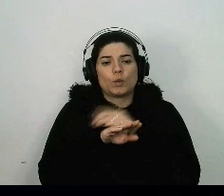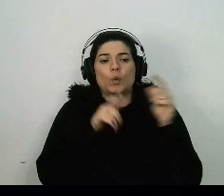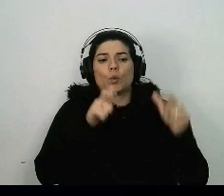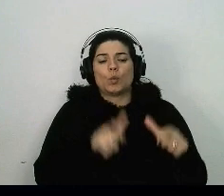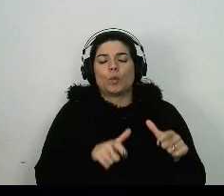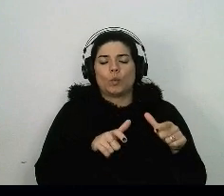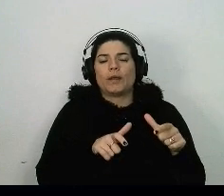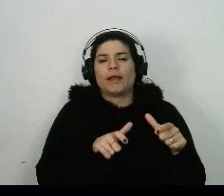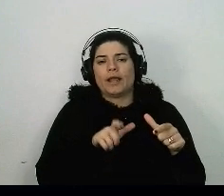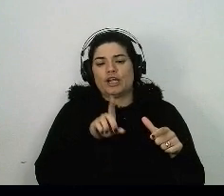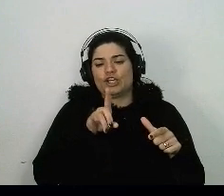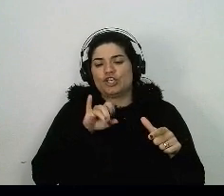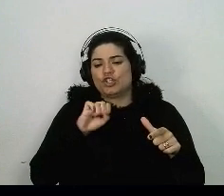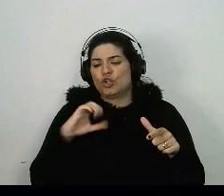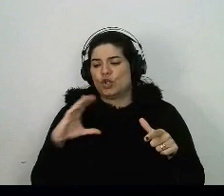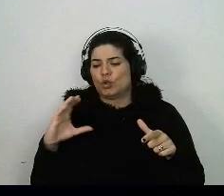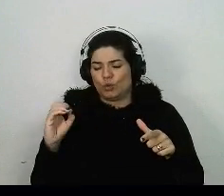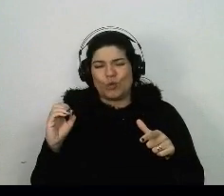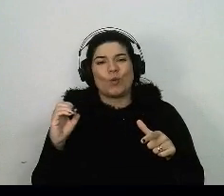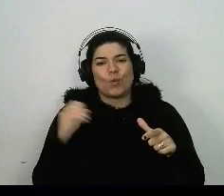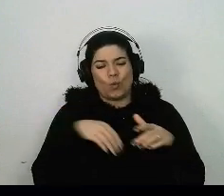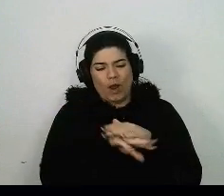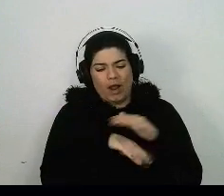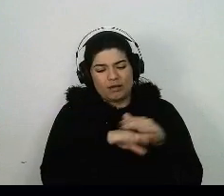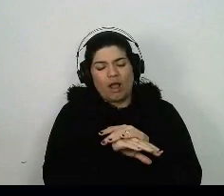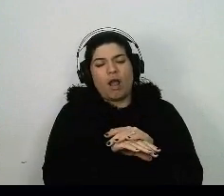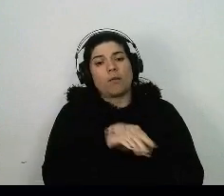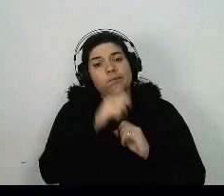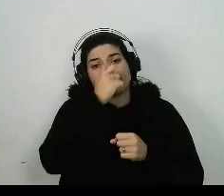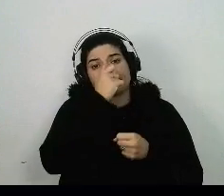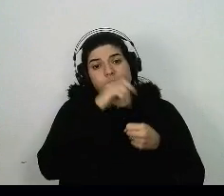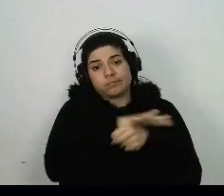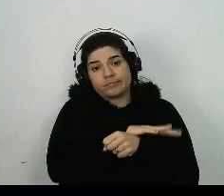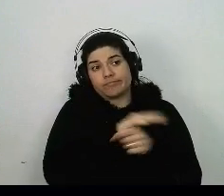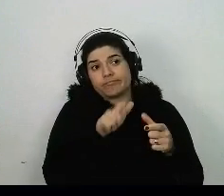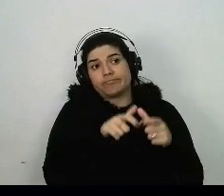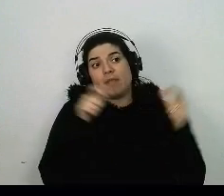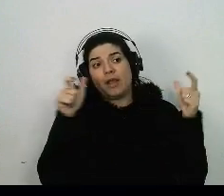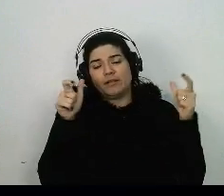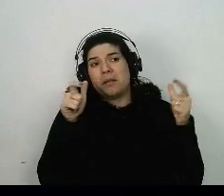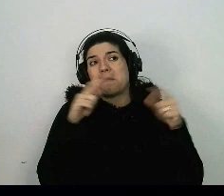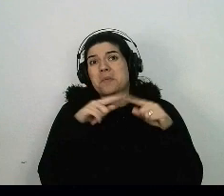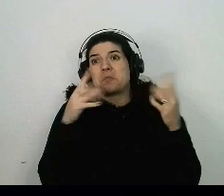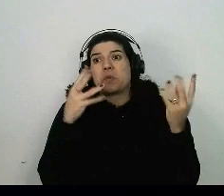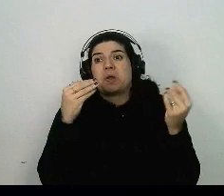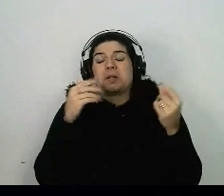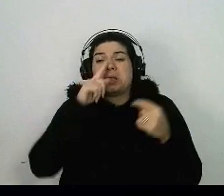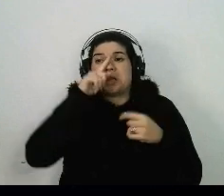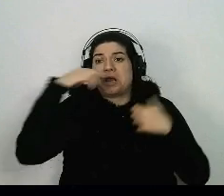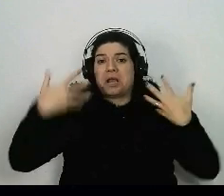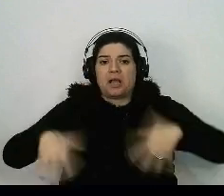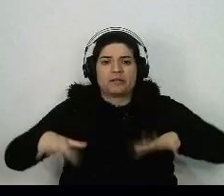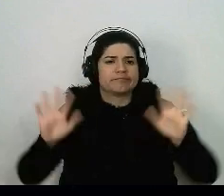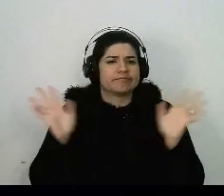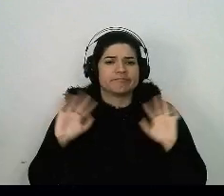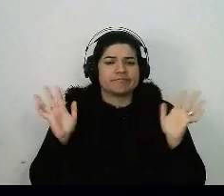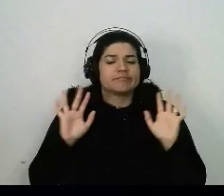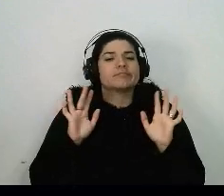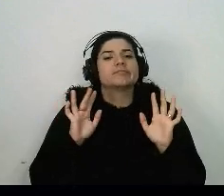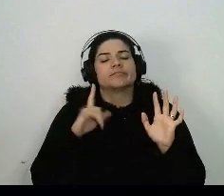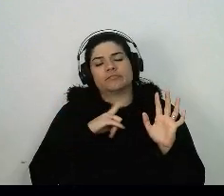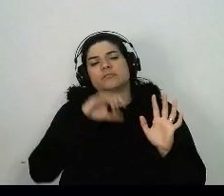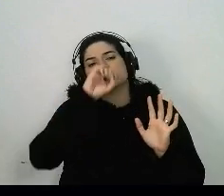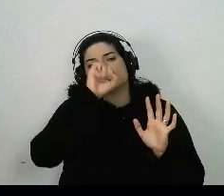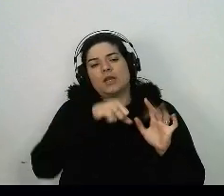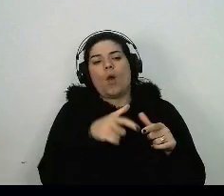3 documentos. Mas, assim, a gente não viu que foi nada muito gritante, mas sim, ele aumenta um pouco mais.